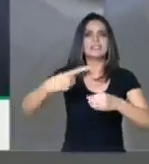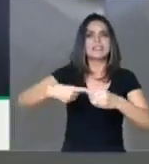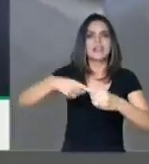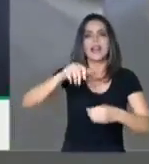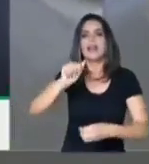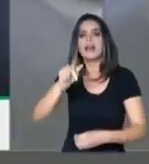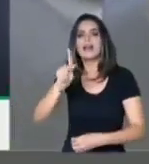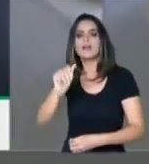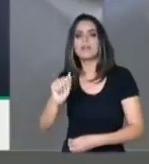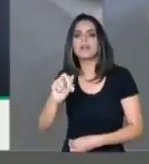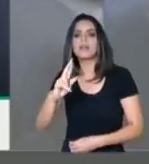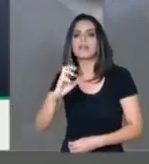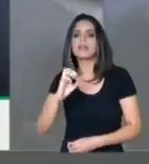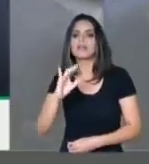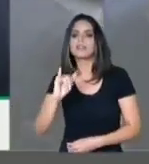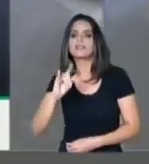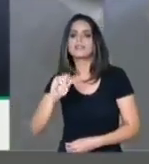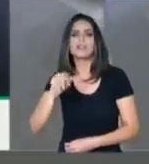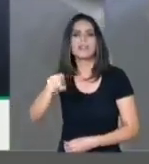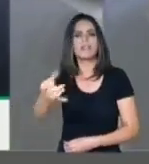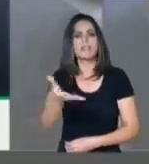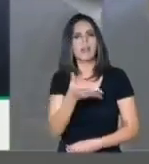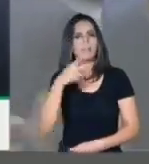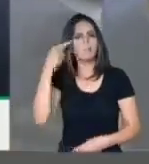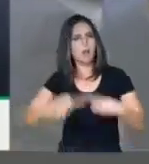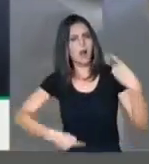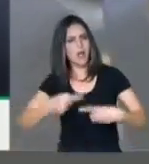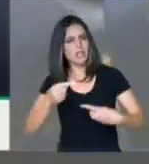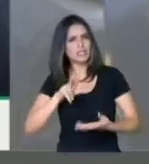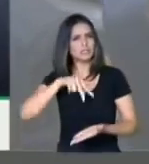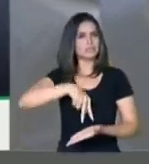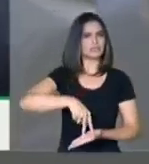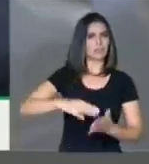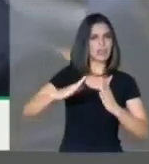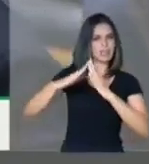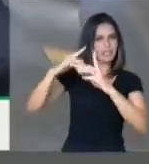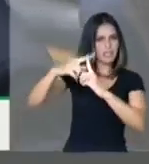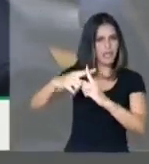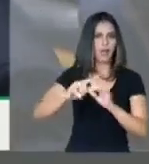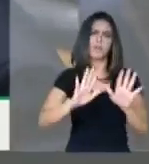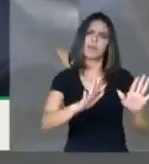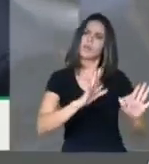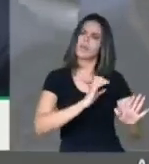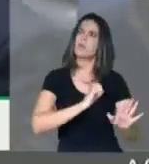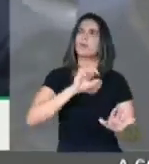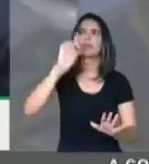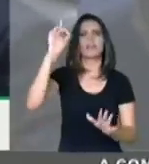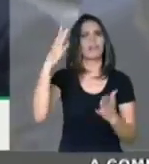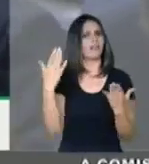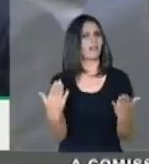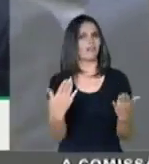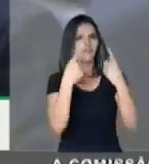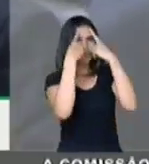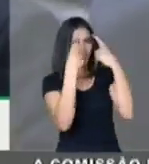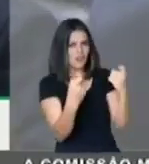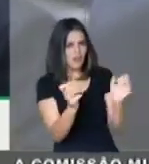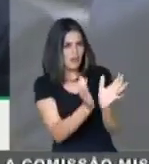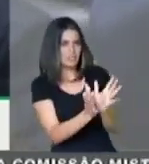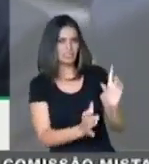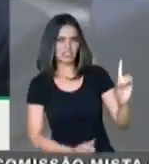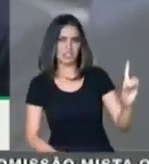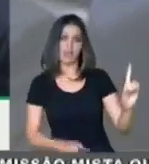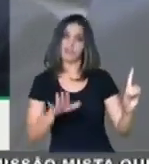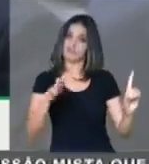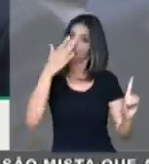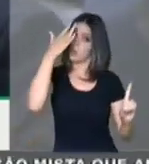altar da igreja? Pelo amor de Deus, violenta é a direita? Eu acho que o arcebispo